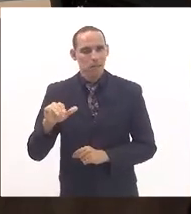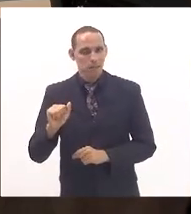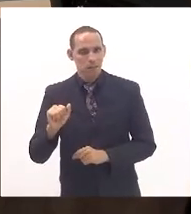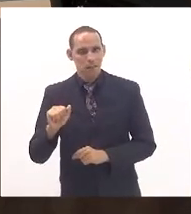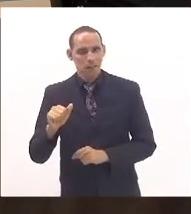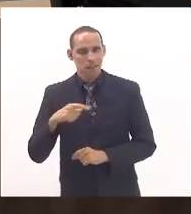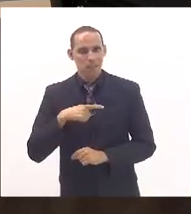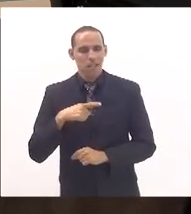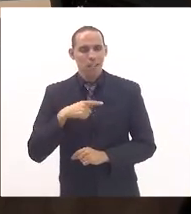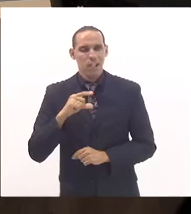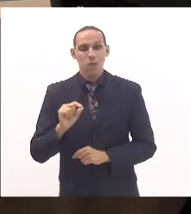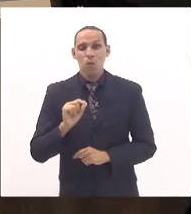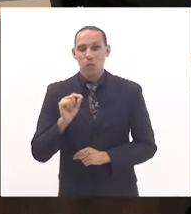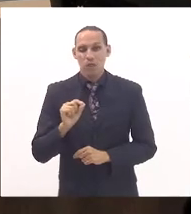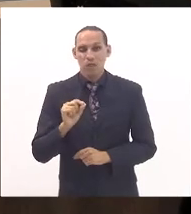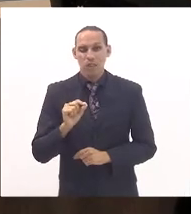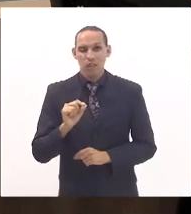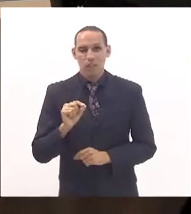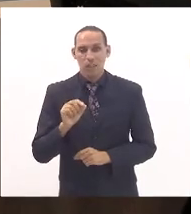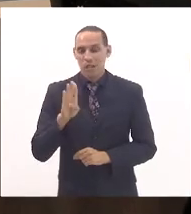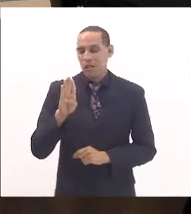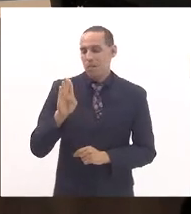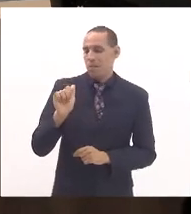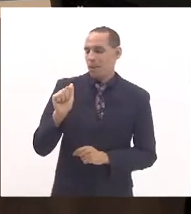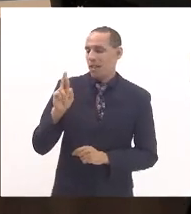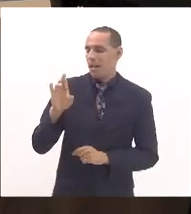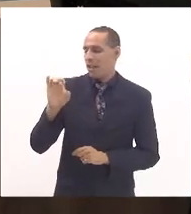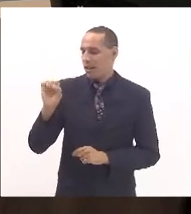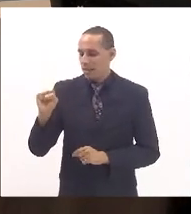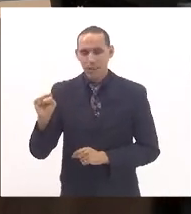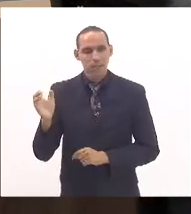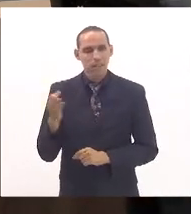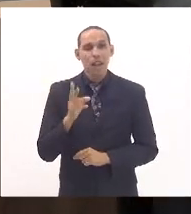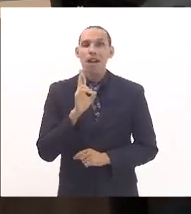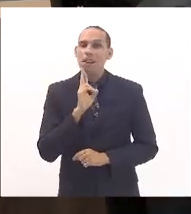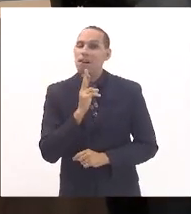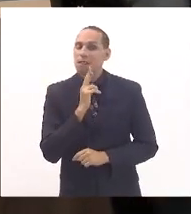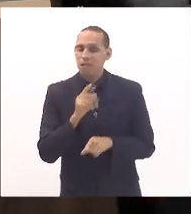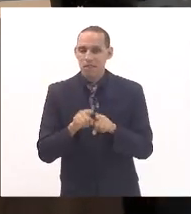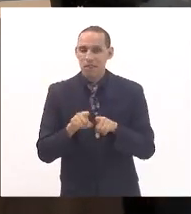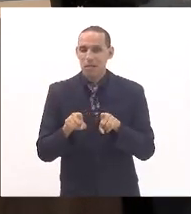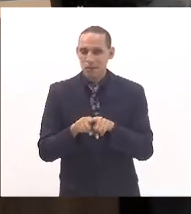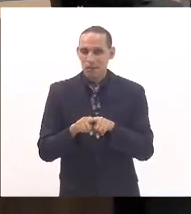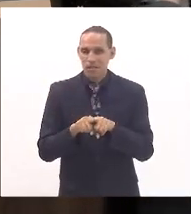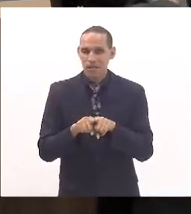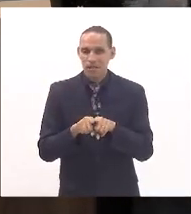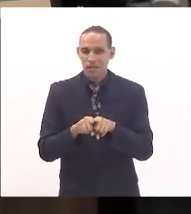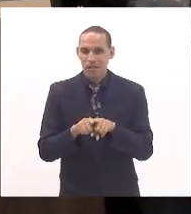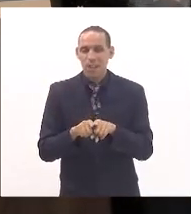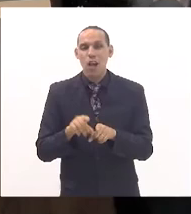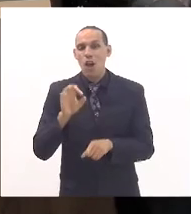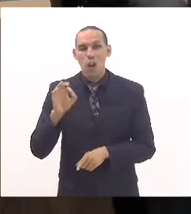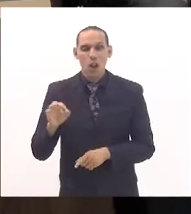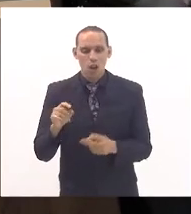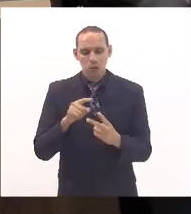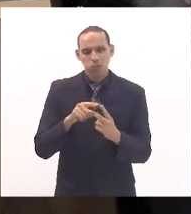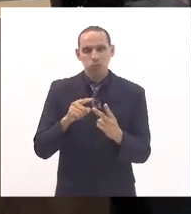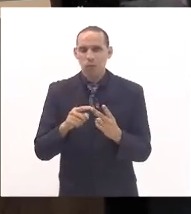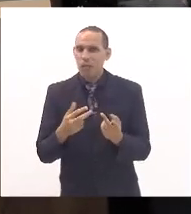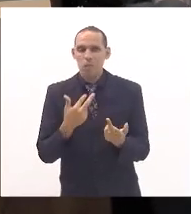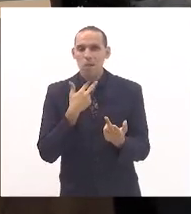paradigma, tem que ser bares e restaurantes, mas não pode ser cópia de bares e restaurantes, porque quem